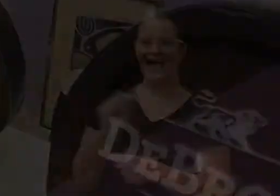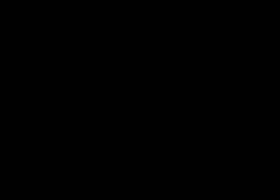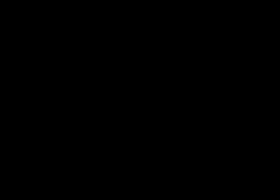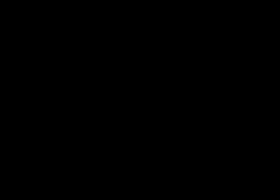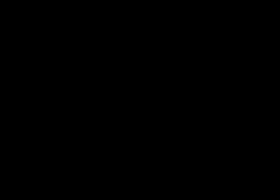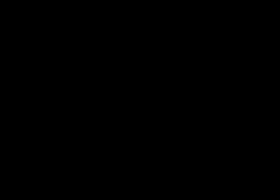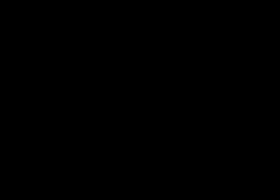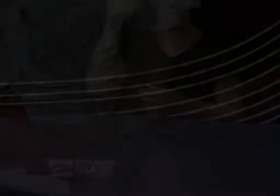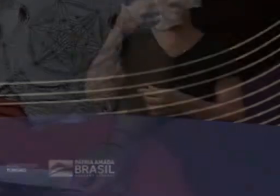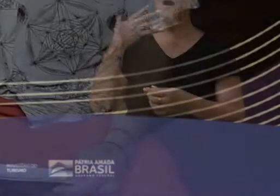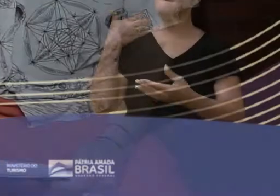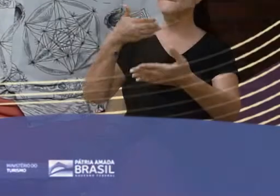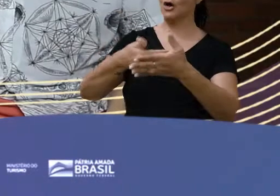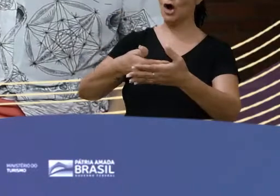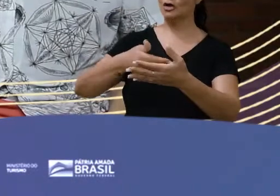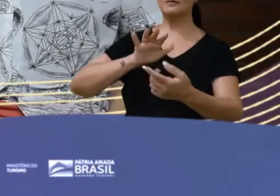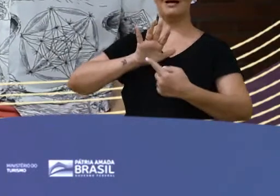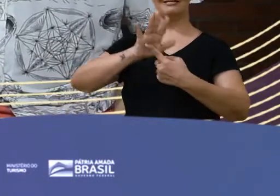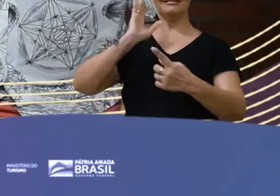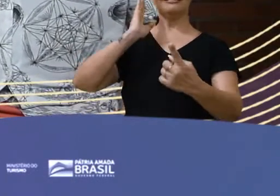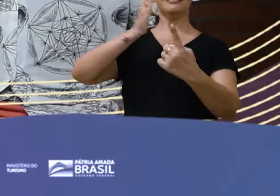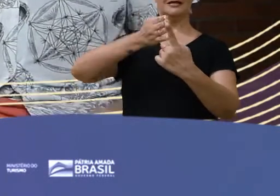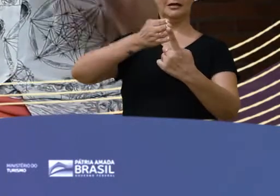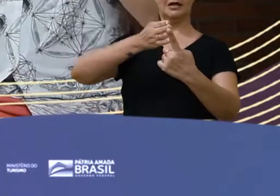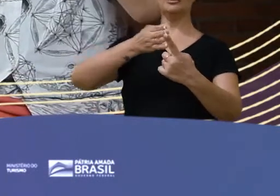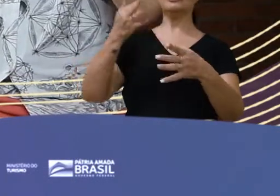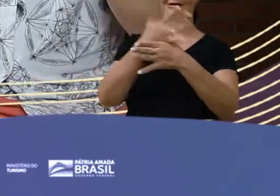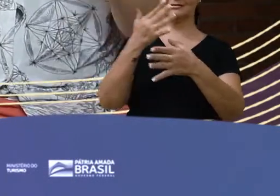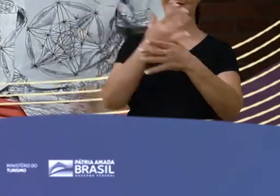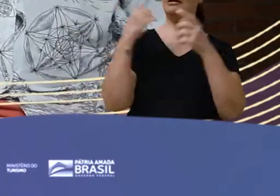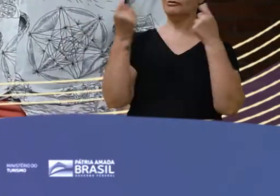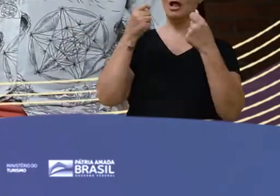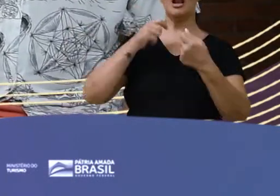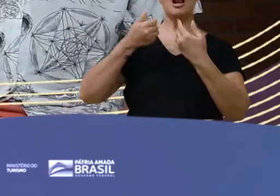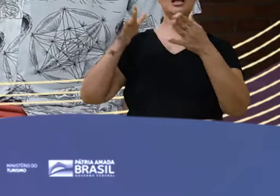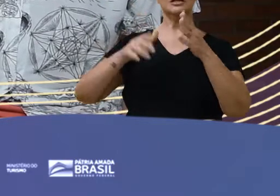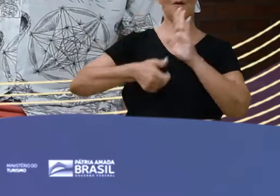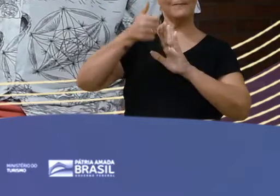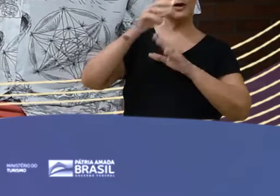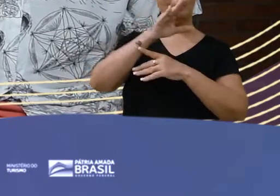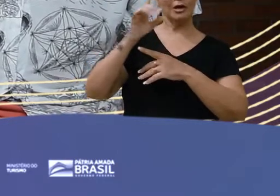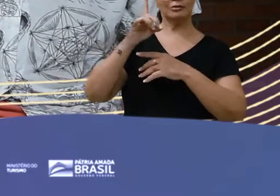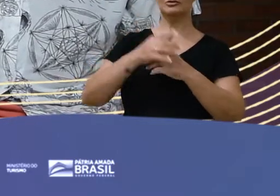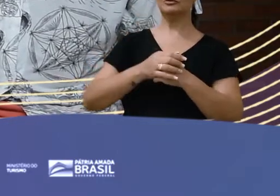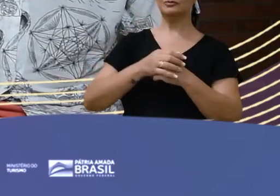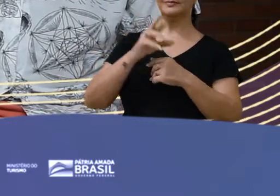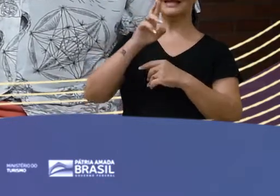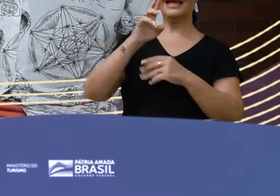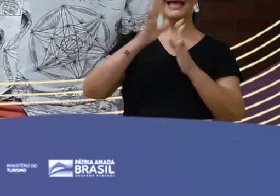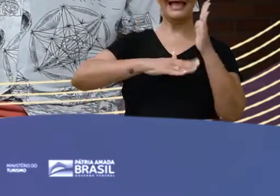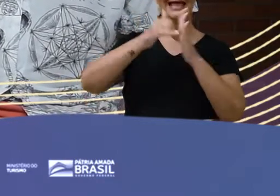feminino. A nossa próxima atração vem direto da cidade de Caruaru e está lançando seu primeiríssimo